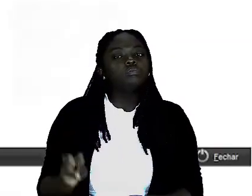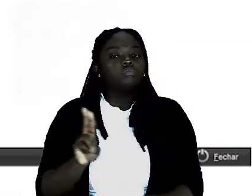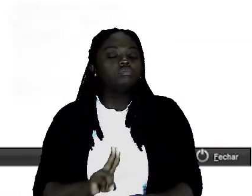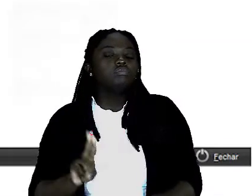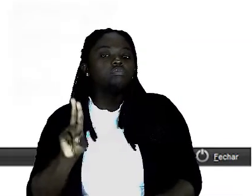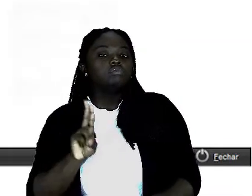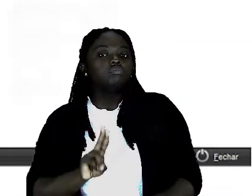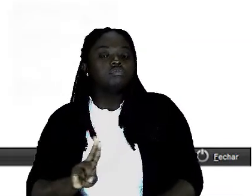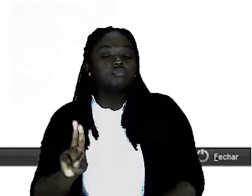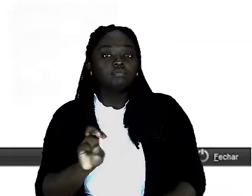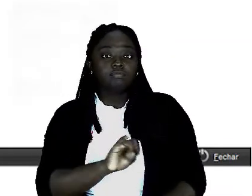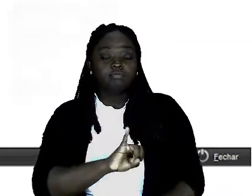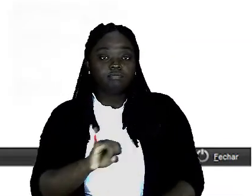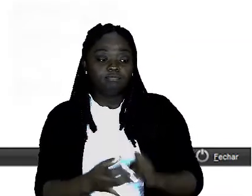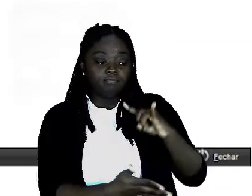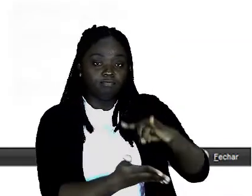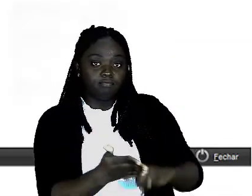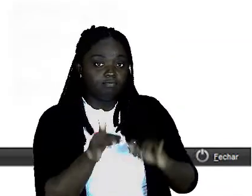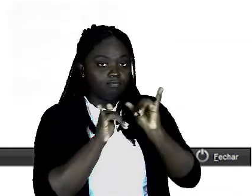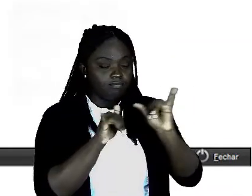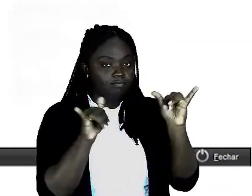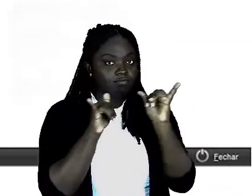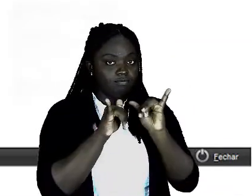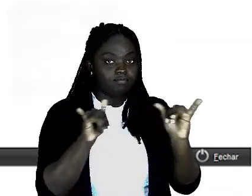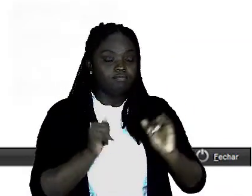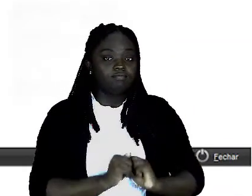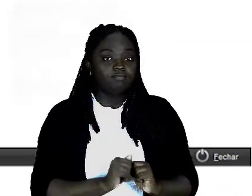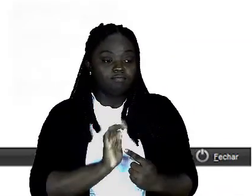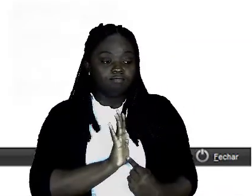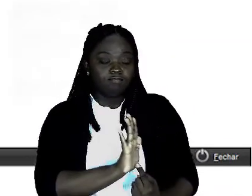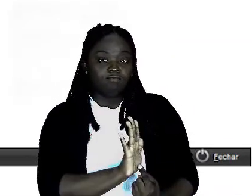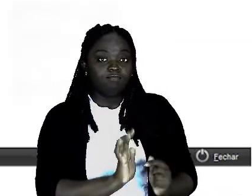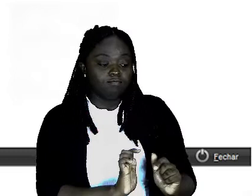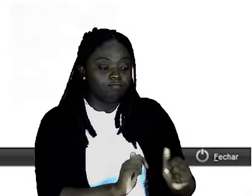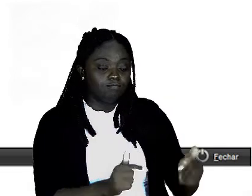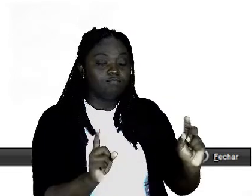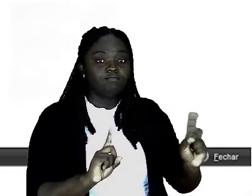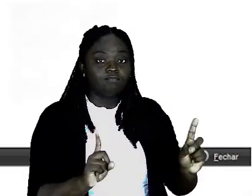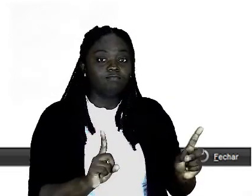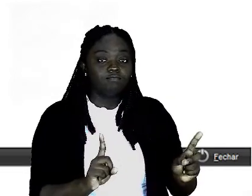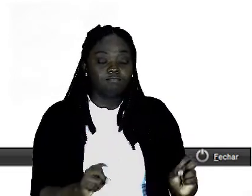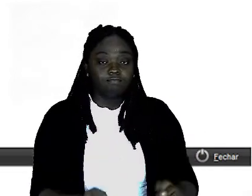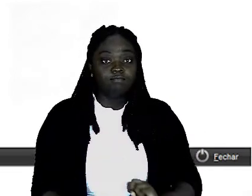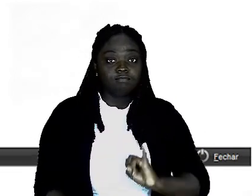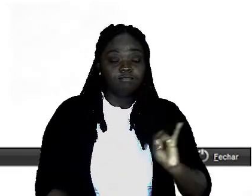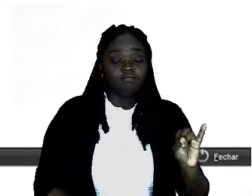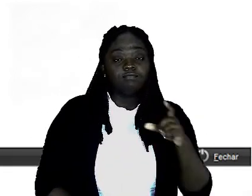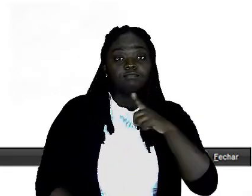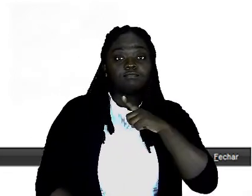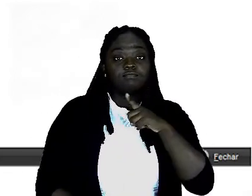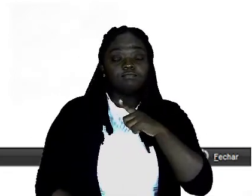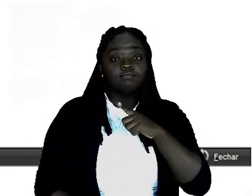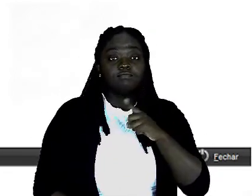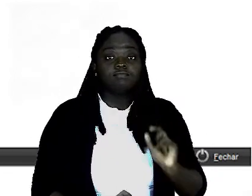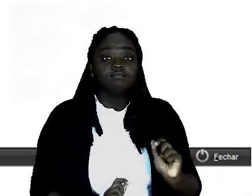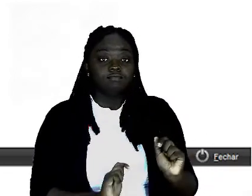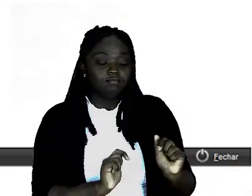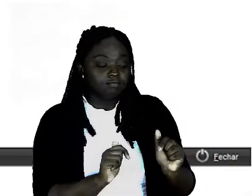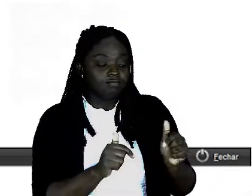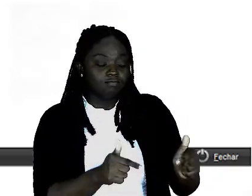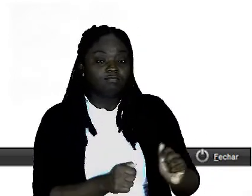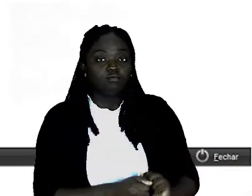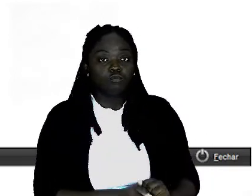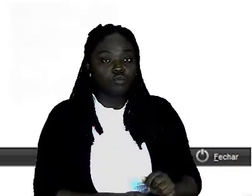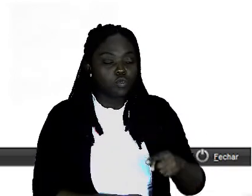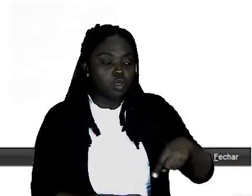utilizado quando as contas de campanha forem julgadas não prestadas e houver ocorrido o seu trânsito em